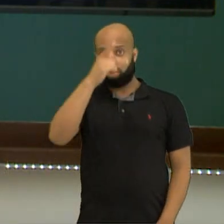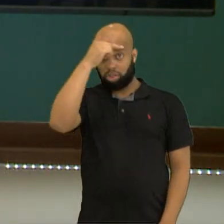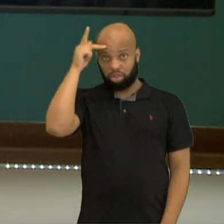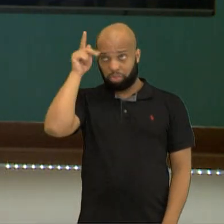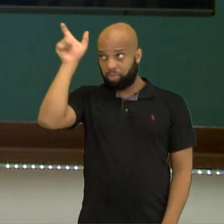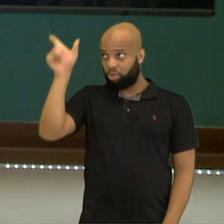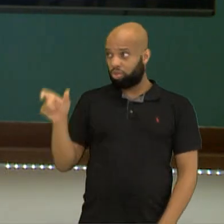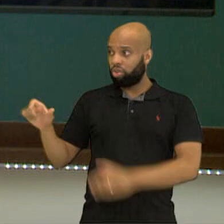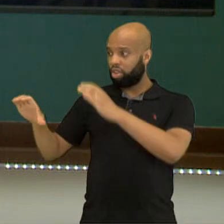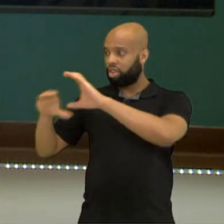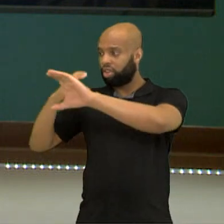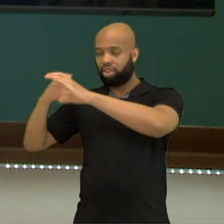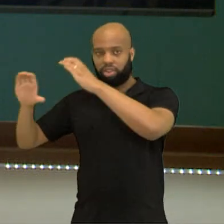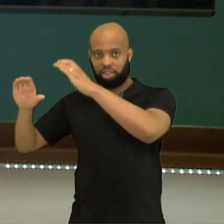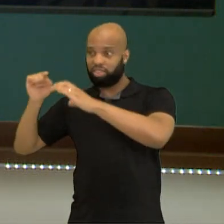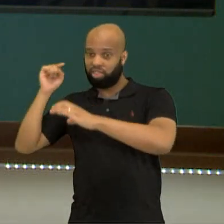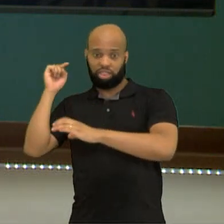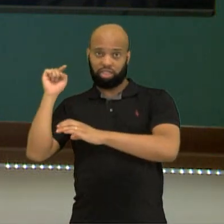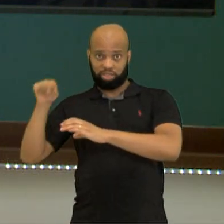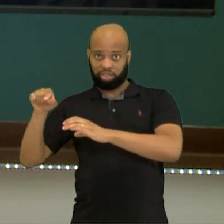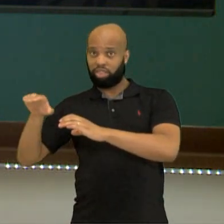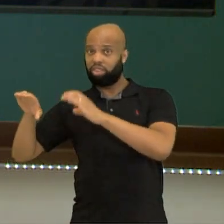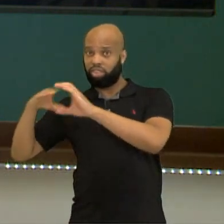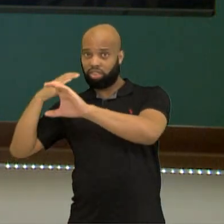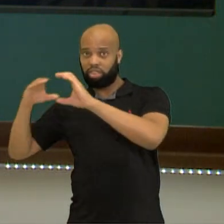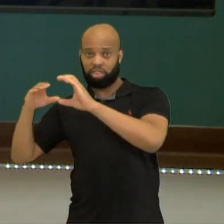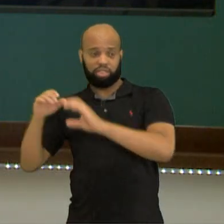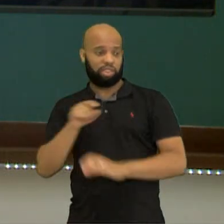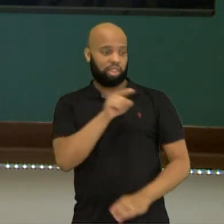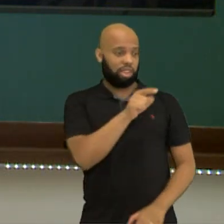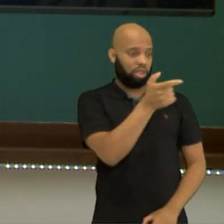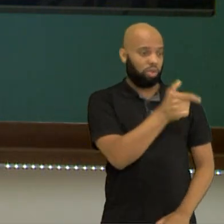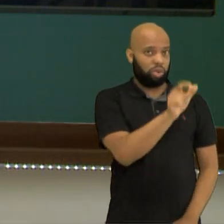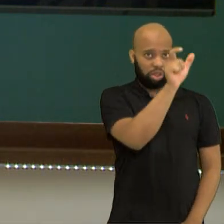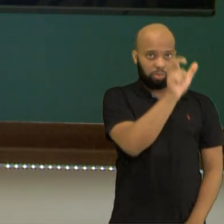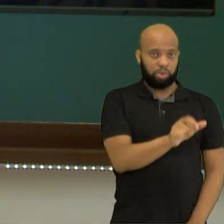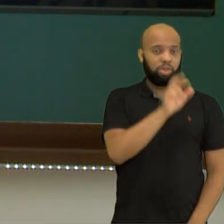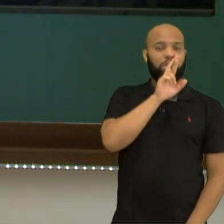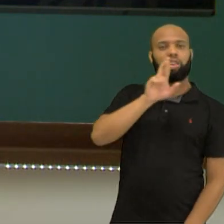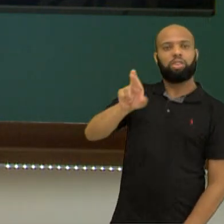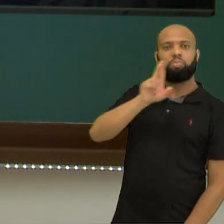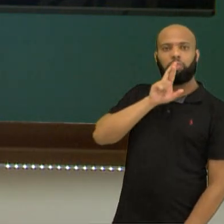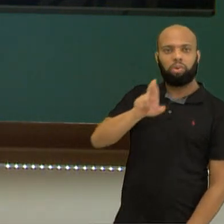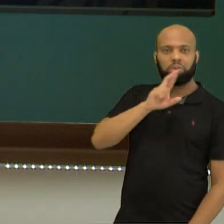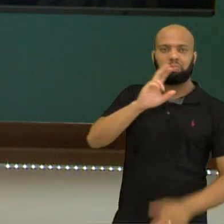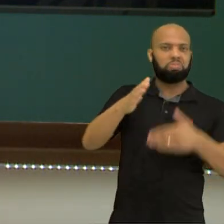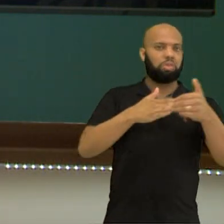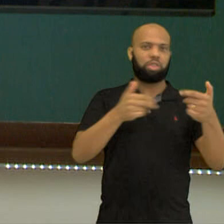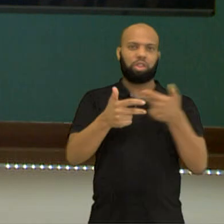oh yes. Então imagine uma pessoa cantando essa frase, oh